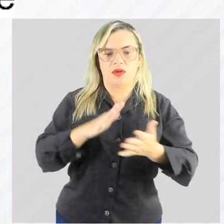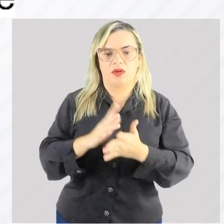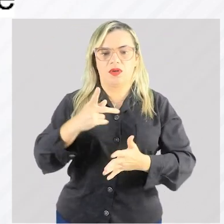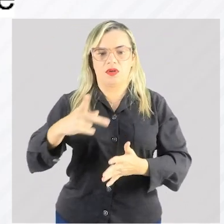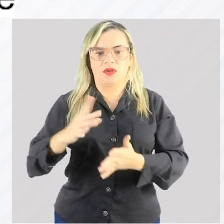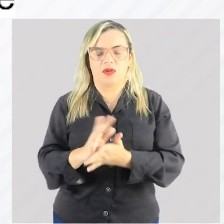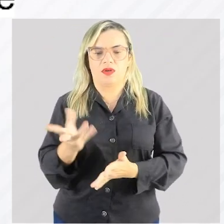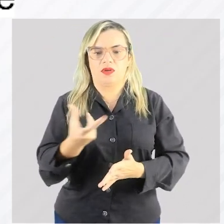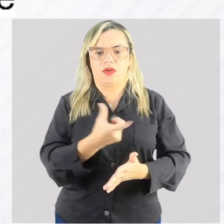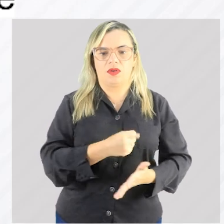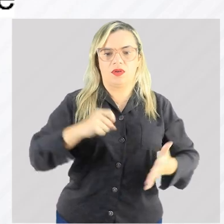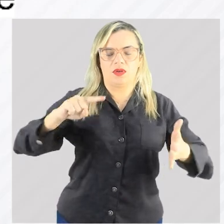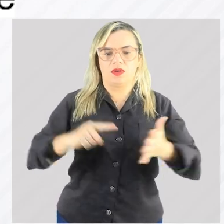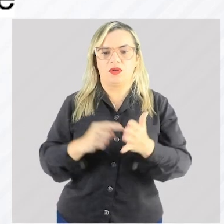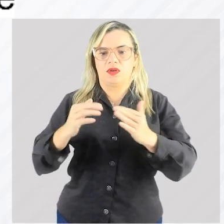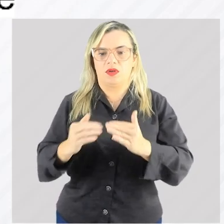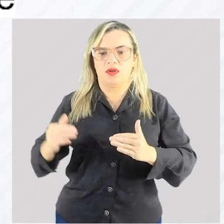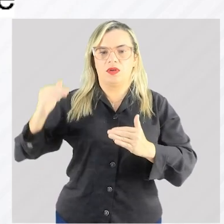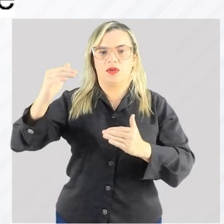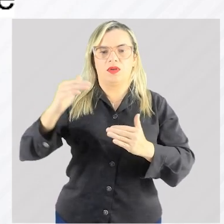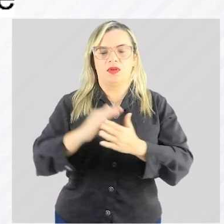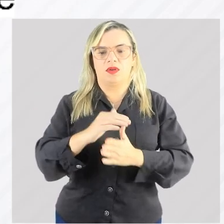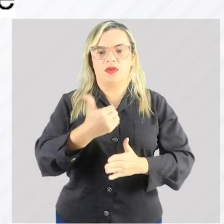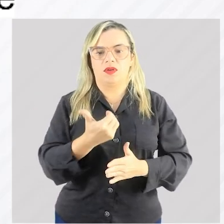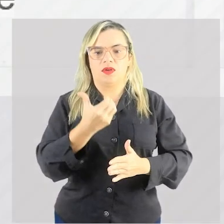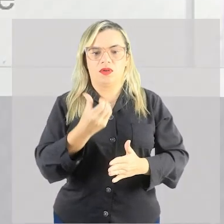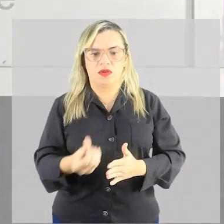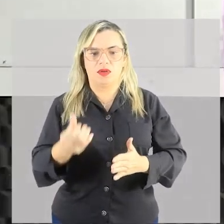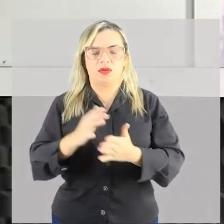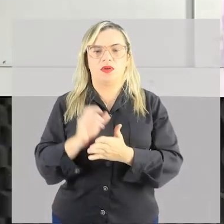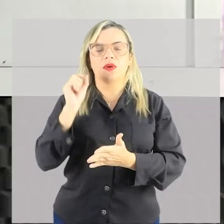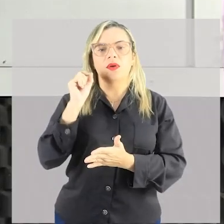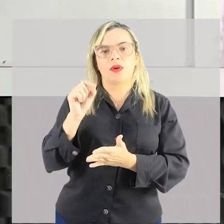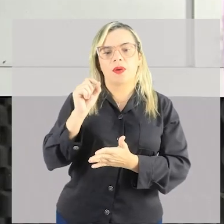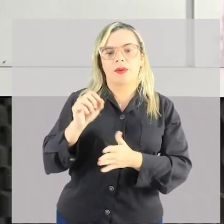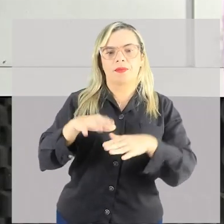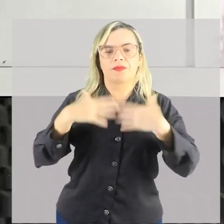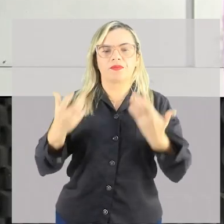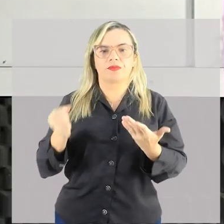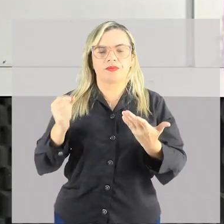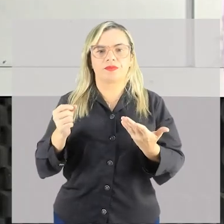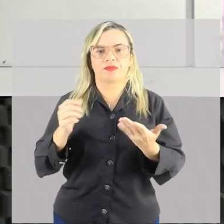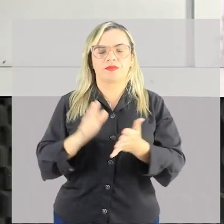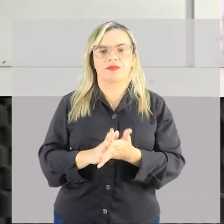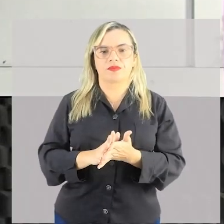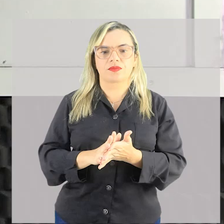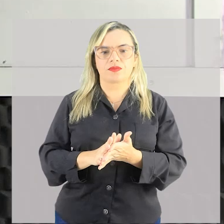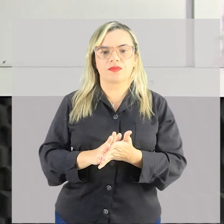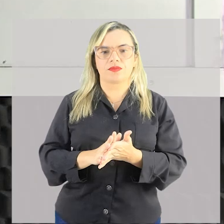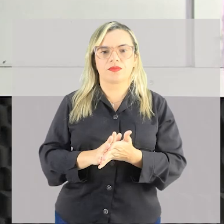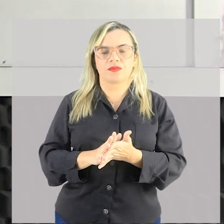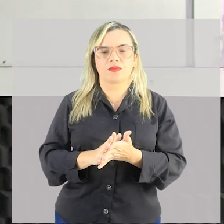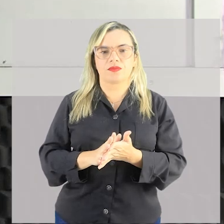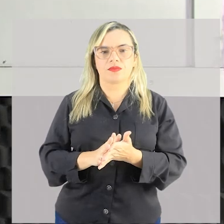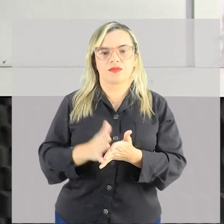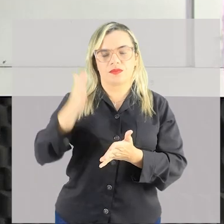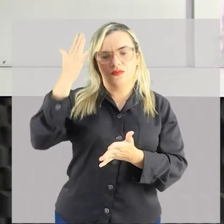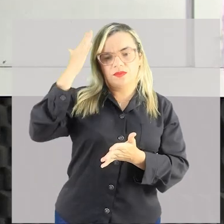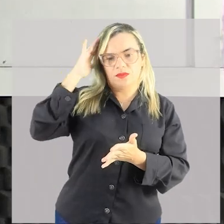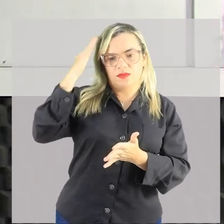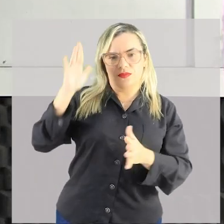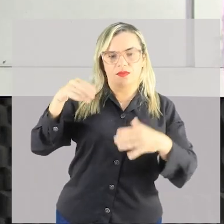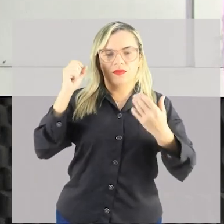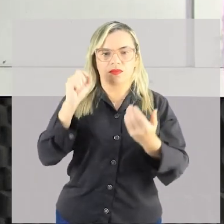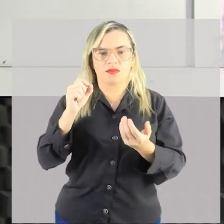habilidades pontuação maior que 16 é d Então pessoal entendeu a situação né para